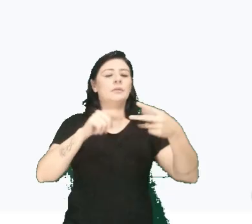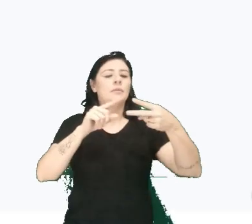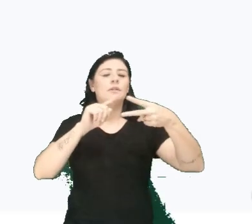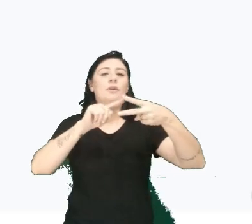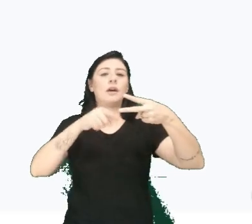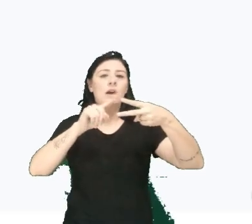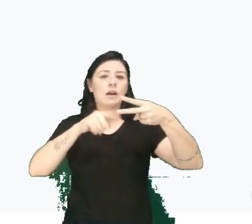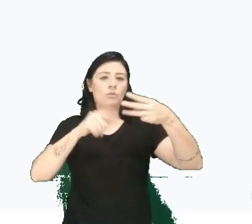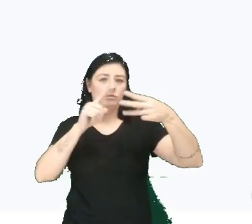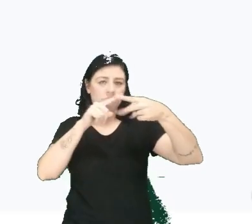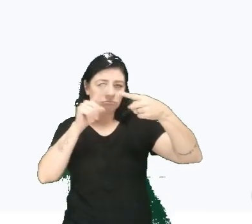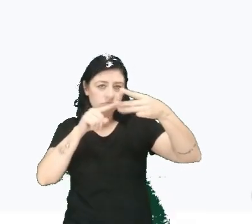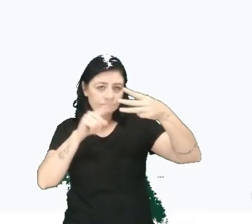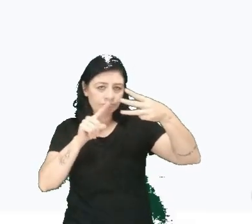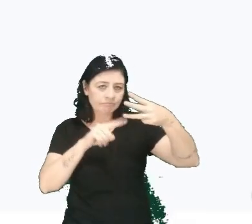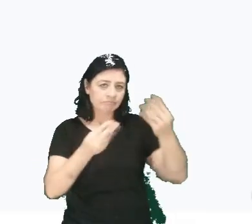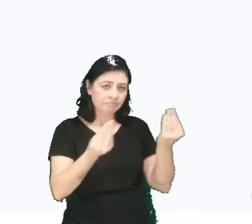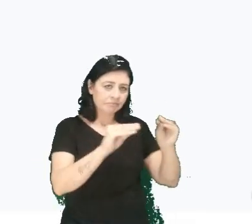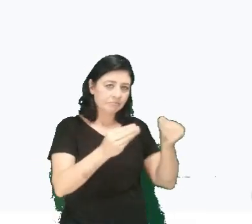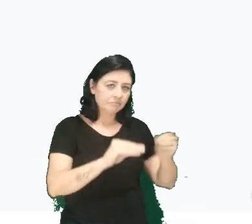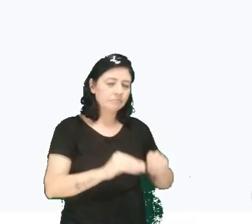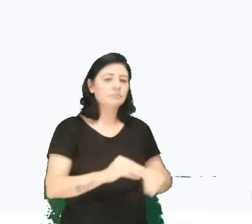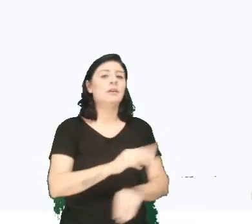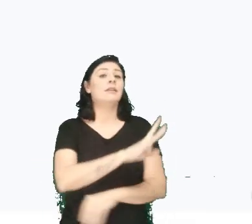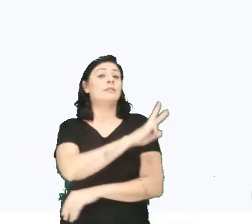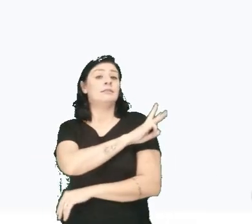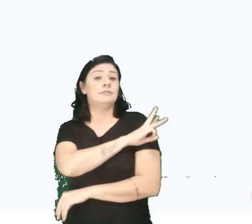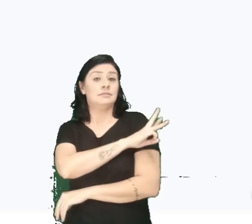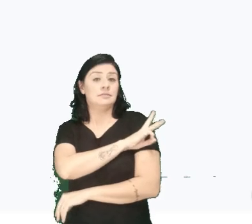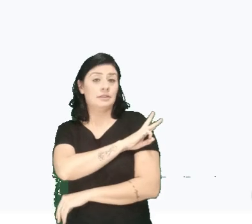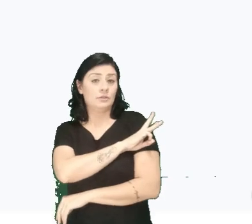ângulos. 3º ano, objeto de conhecimento,